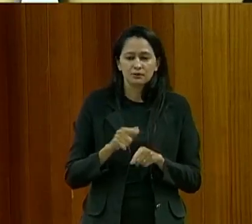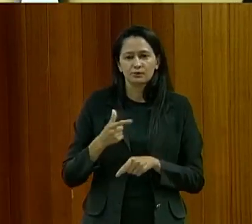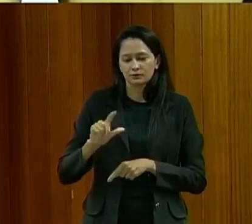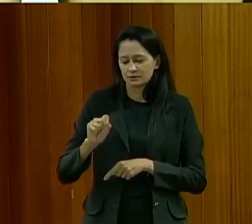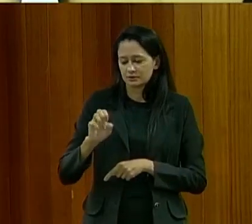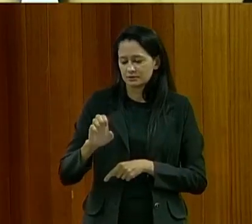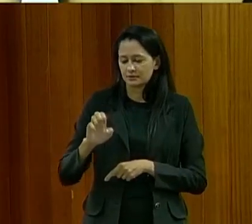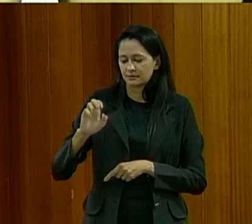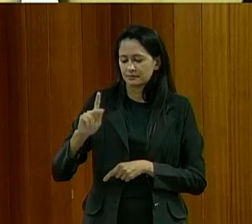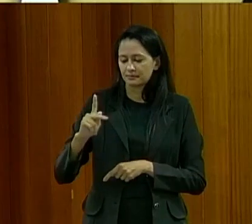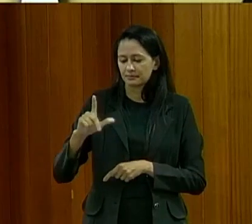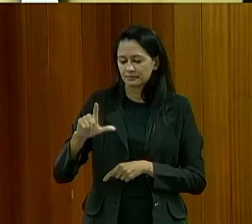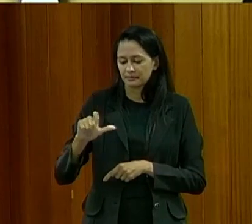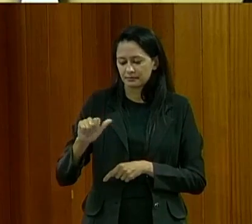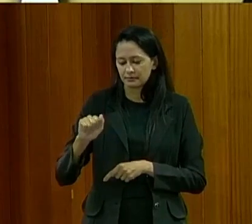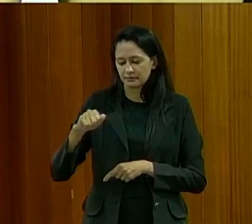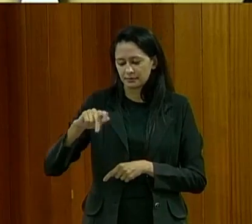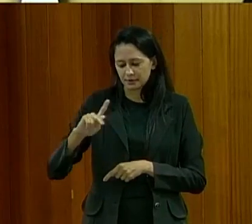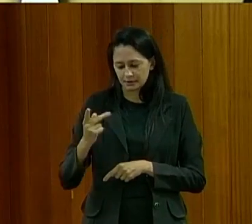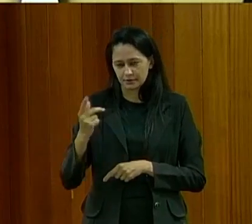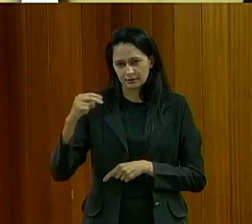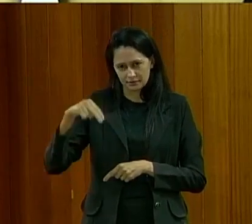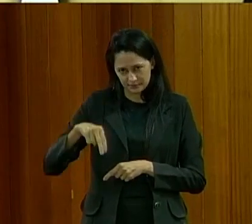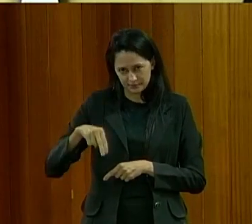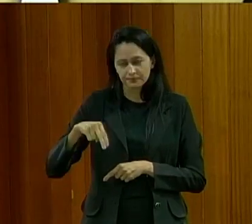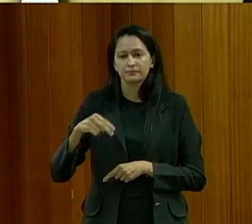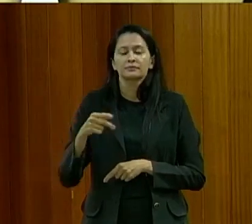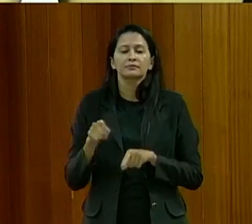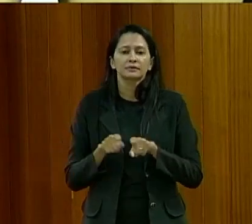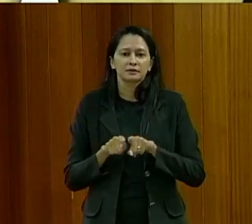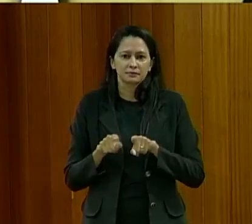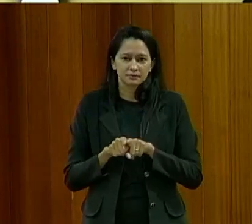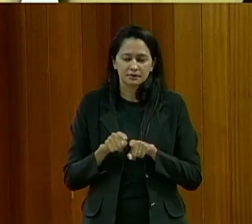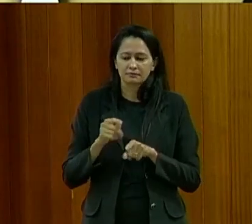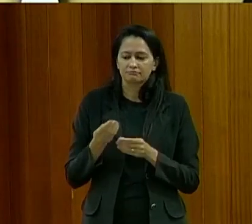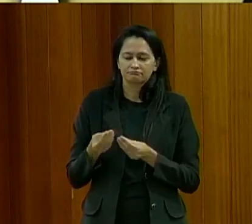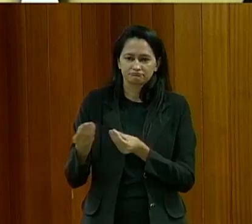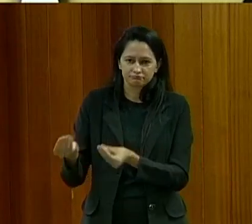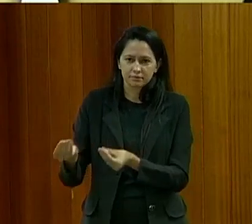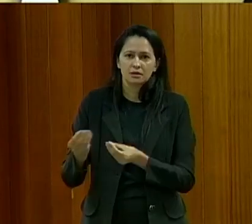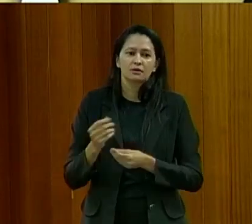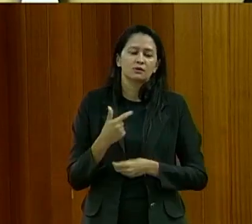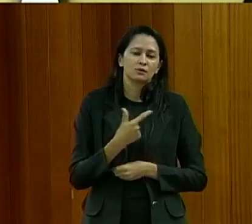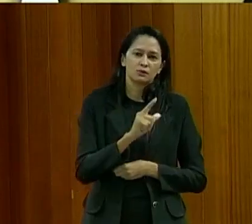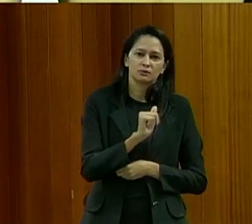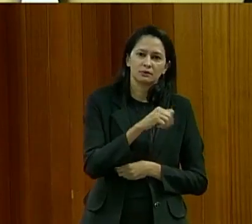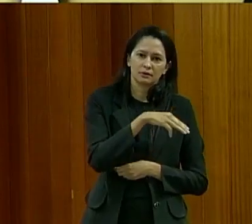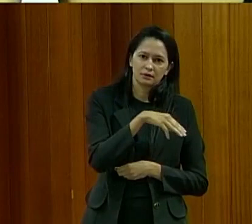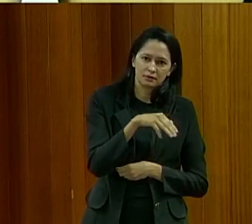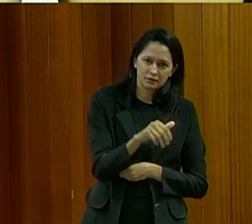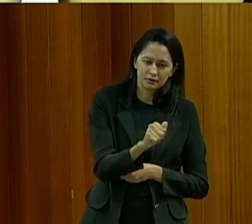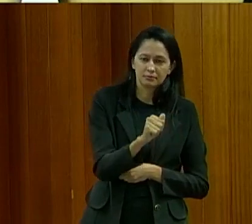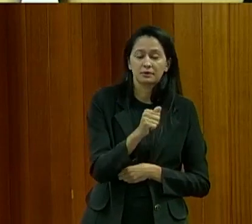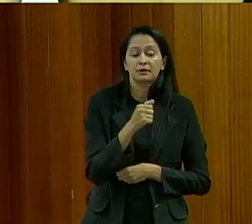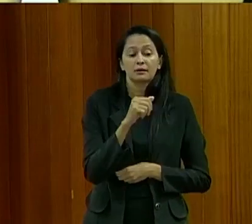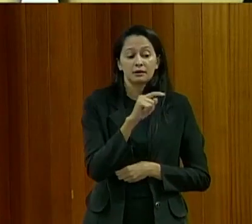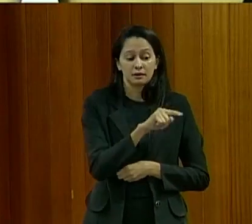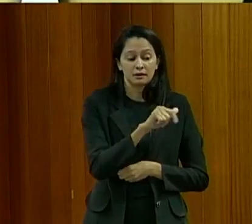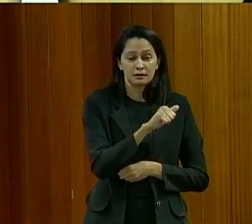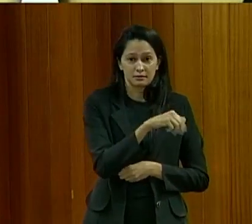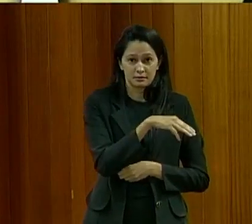endereçado a CEINFRA, Mauro Rubem, requerimento endereçado à AMA, prefeitura requer ao prefeito de